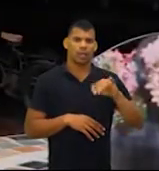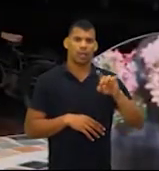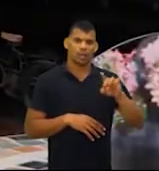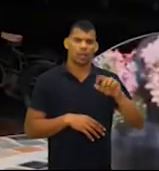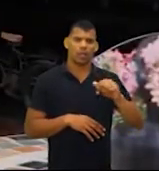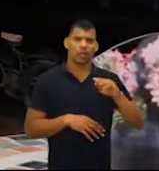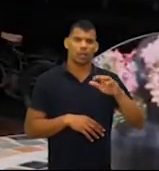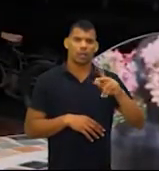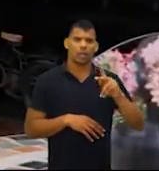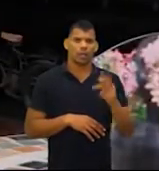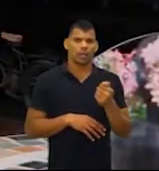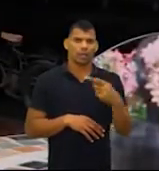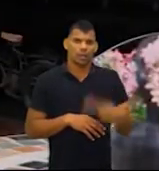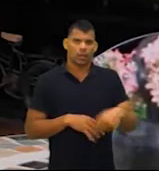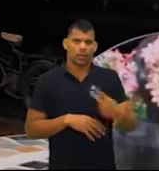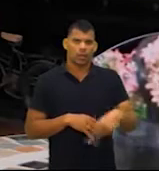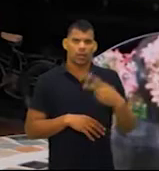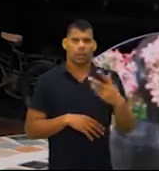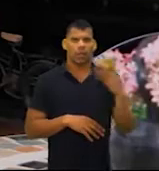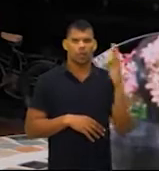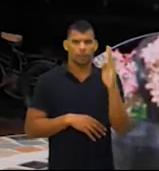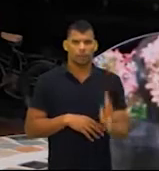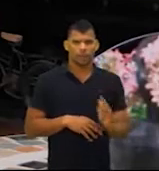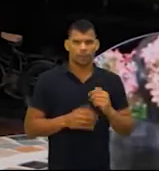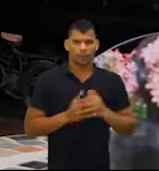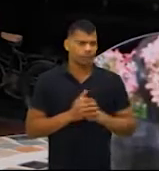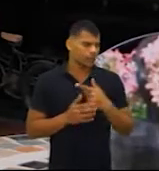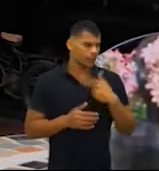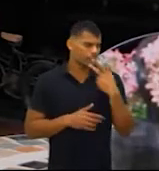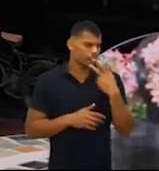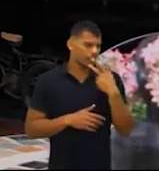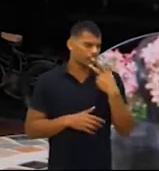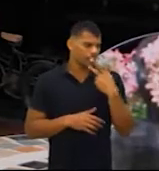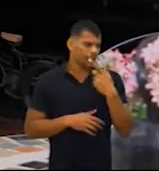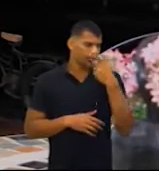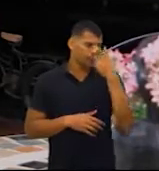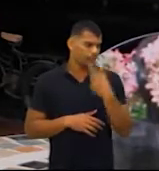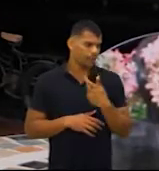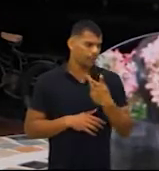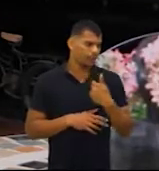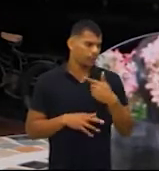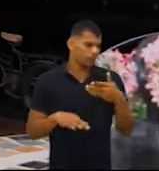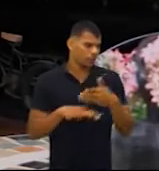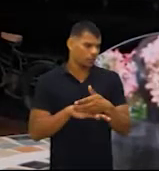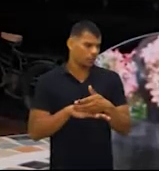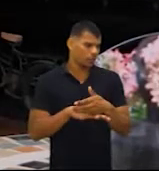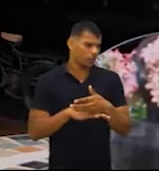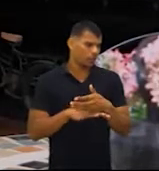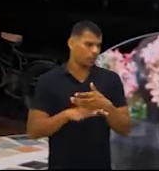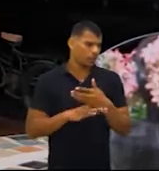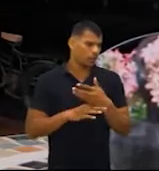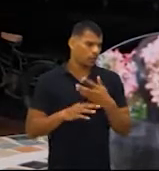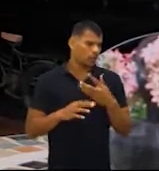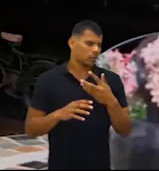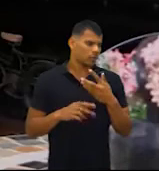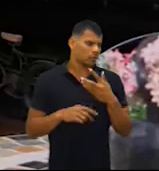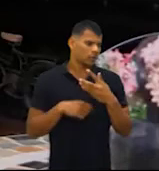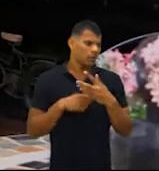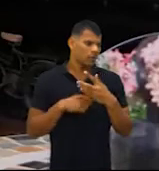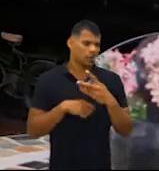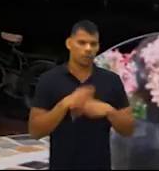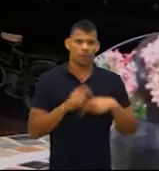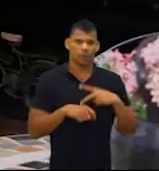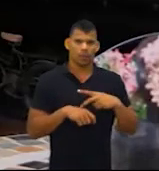E a organização me colocou num dia, inclusive a Paula Toller com os Abóbora Selvagem, o Kid